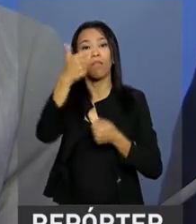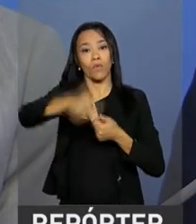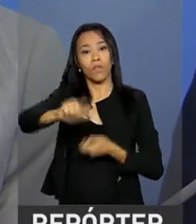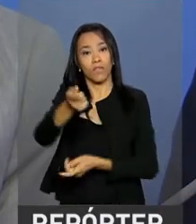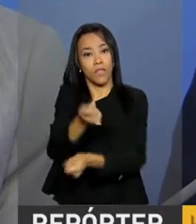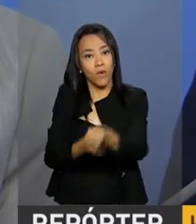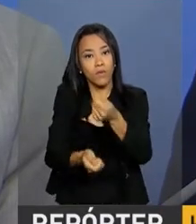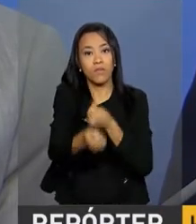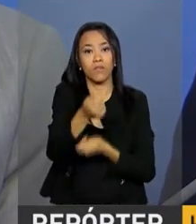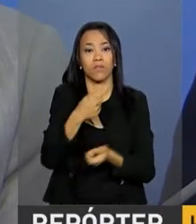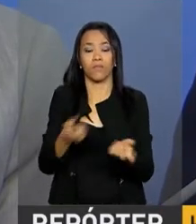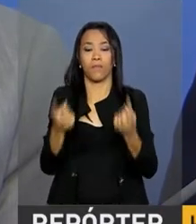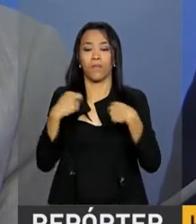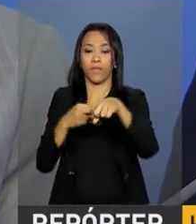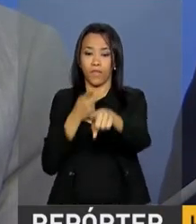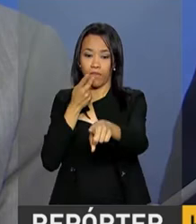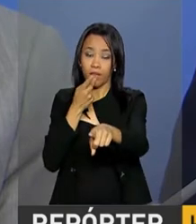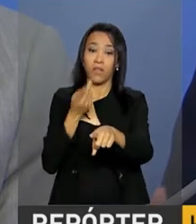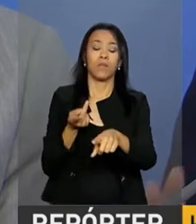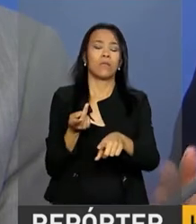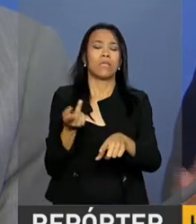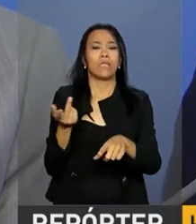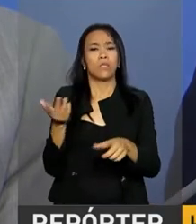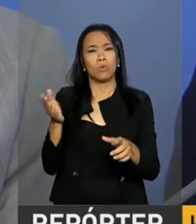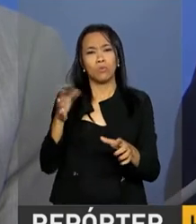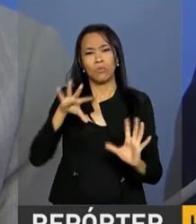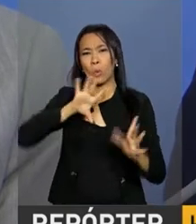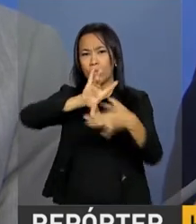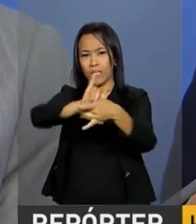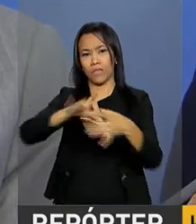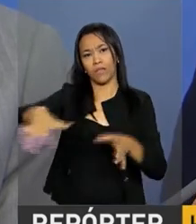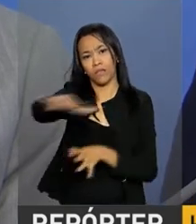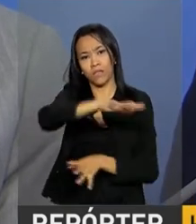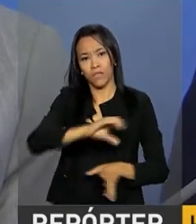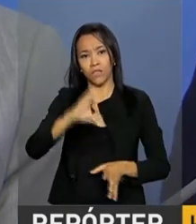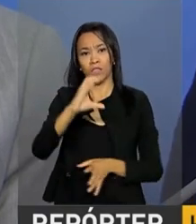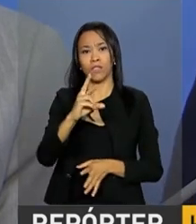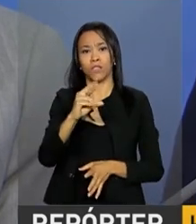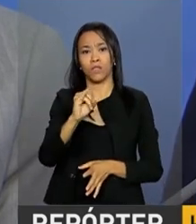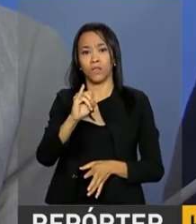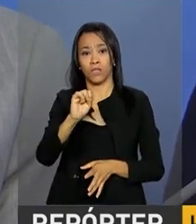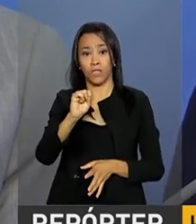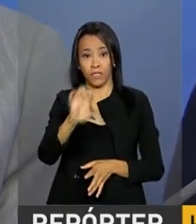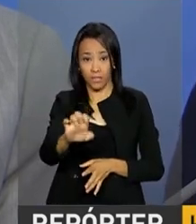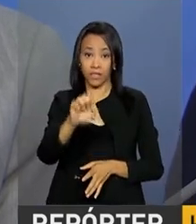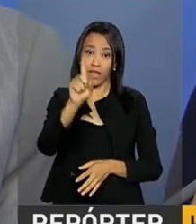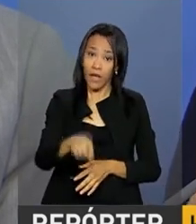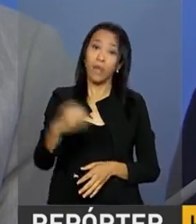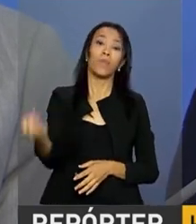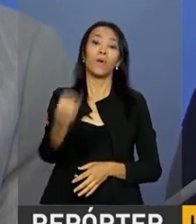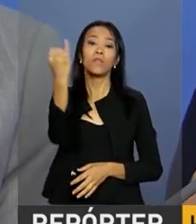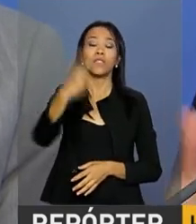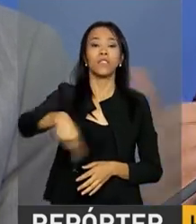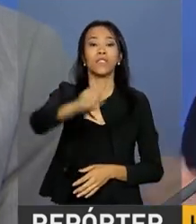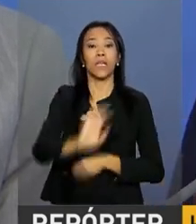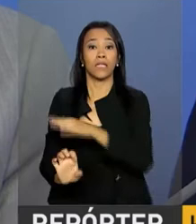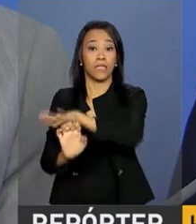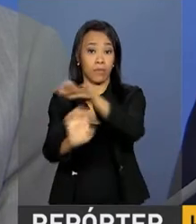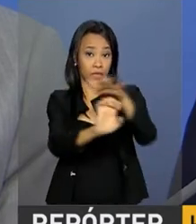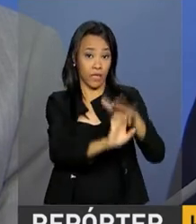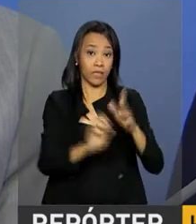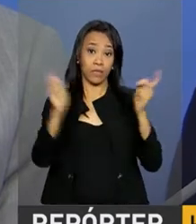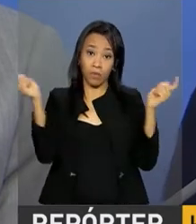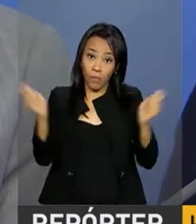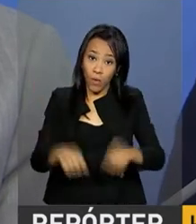é muito importante a nós permitirmos a que as empresas possam regularizar